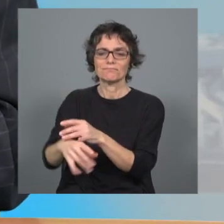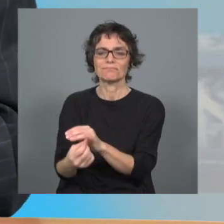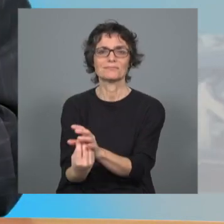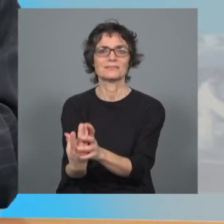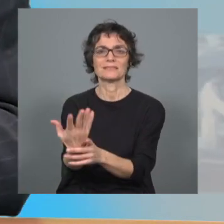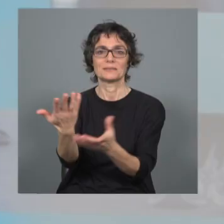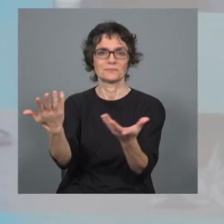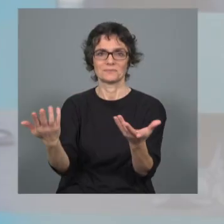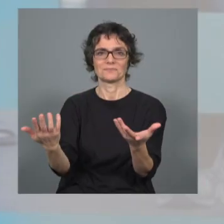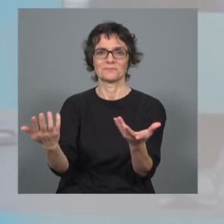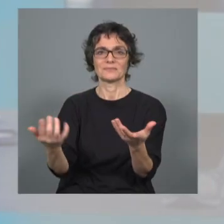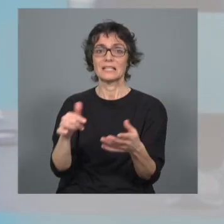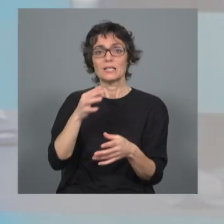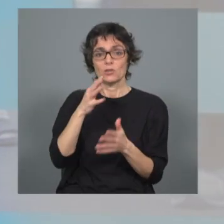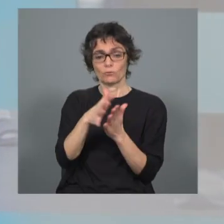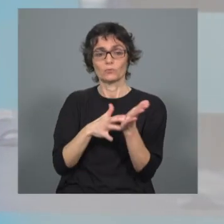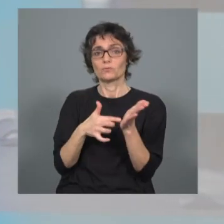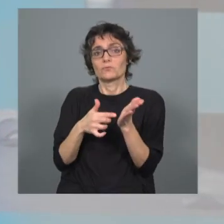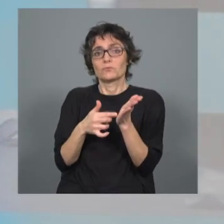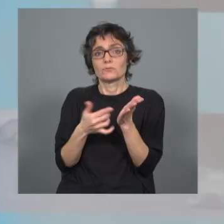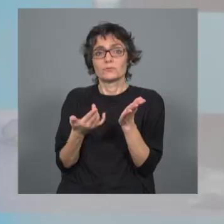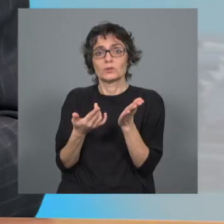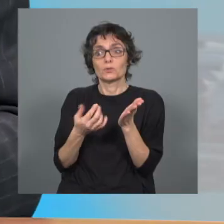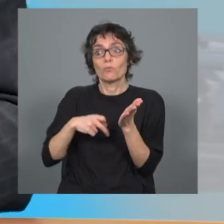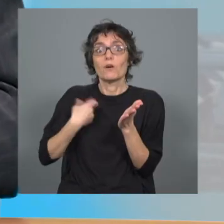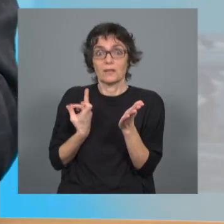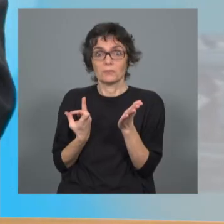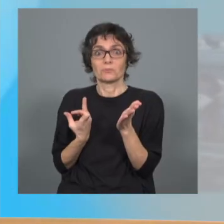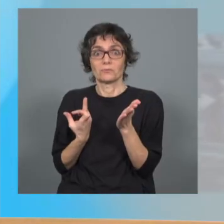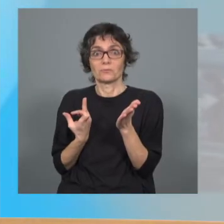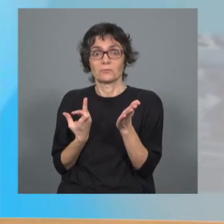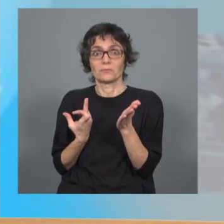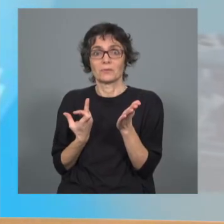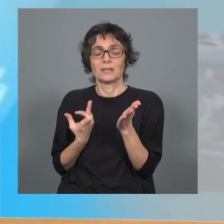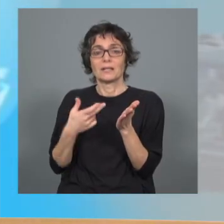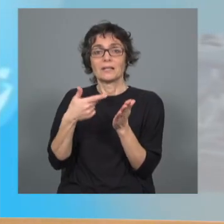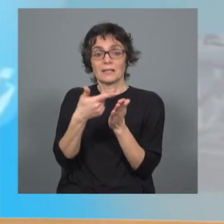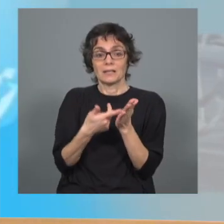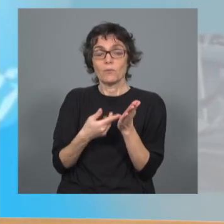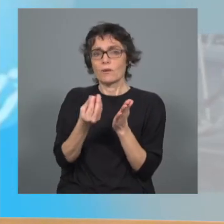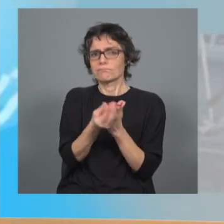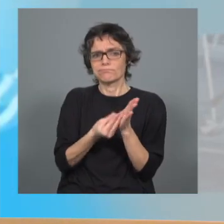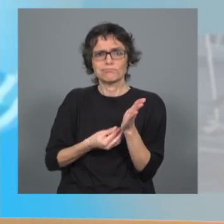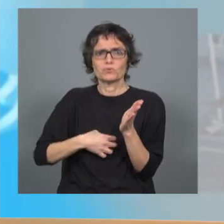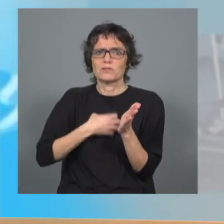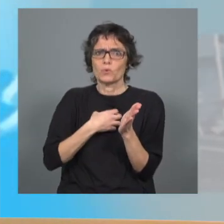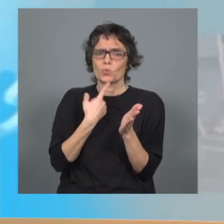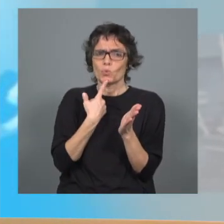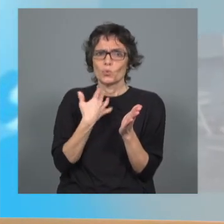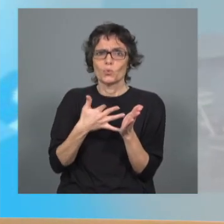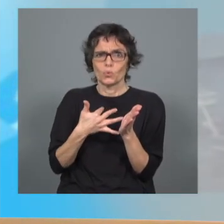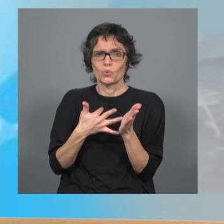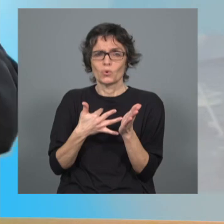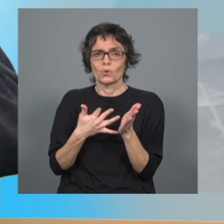anunciamos. Portanto, é um texto muito, muito rico, carregado de significado, não